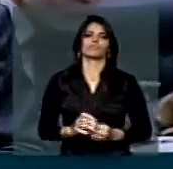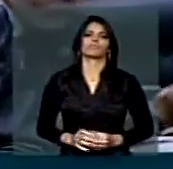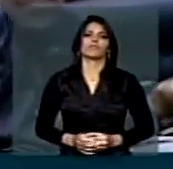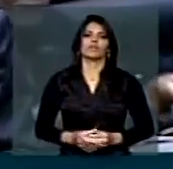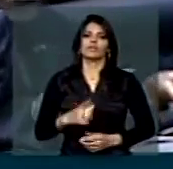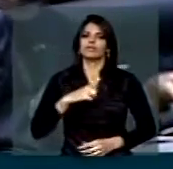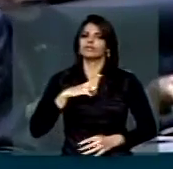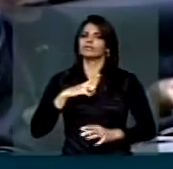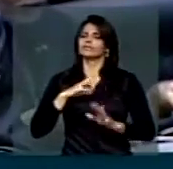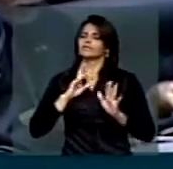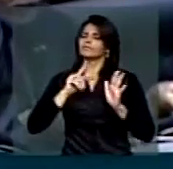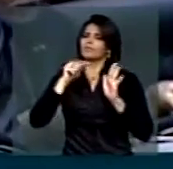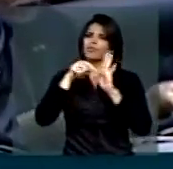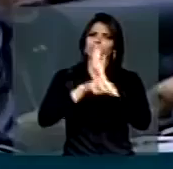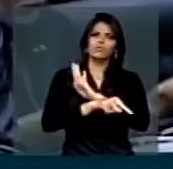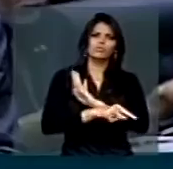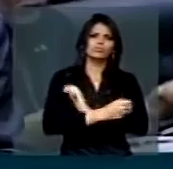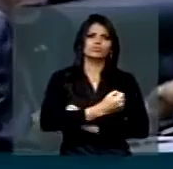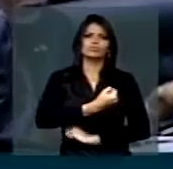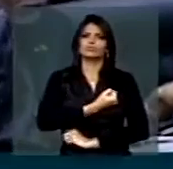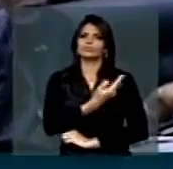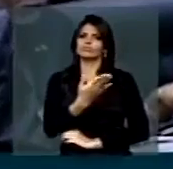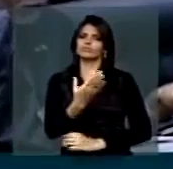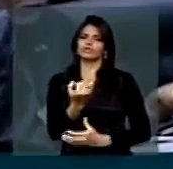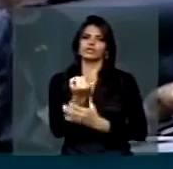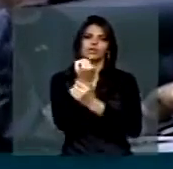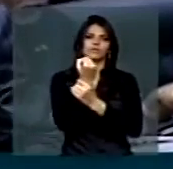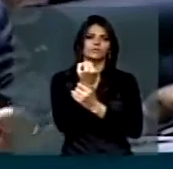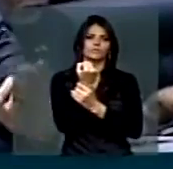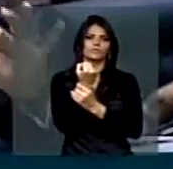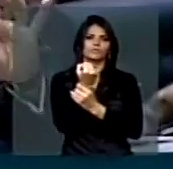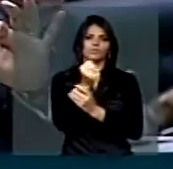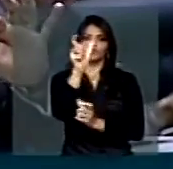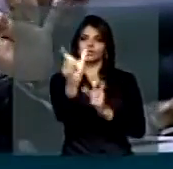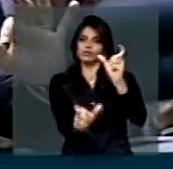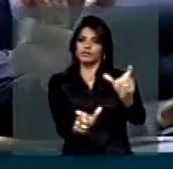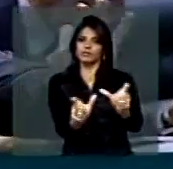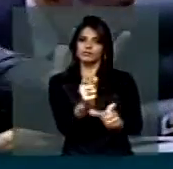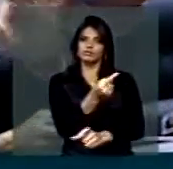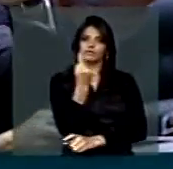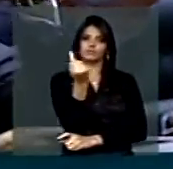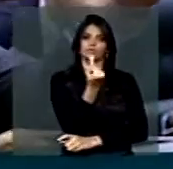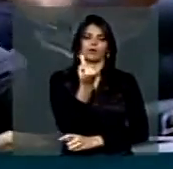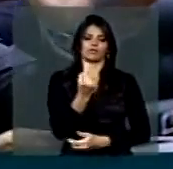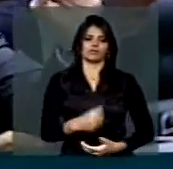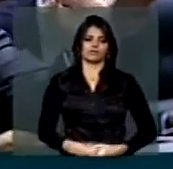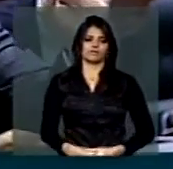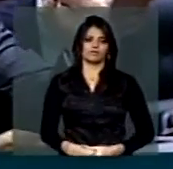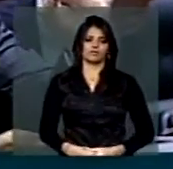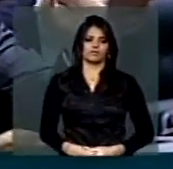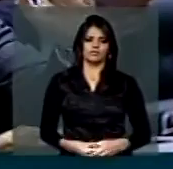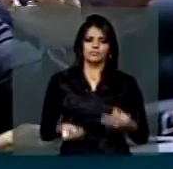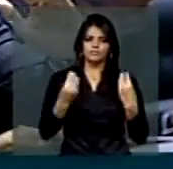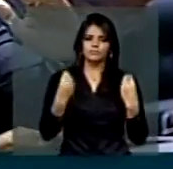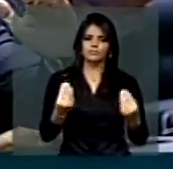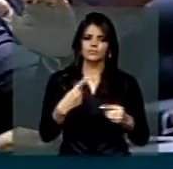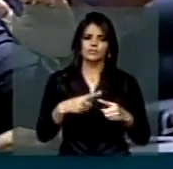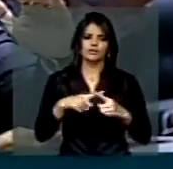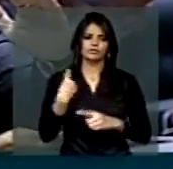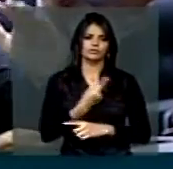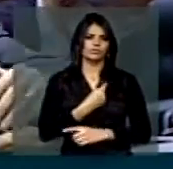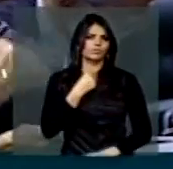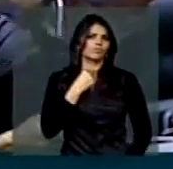maneira exaustiva enumera os direitos e garantias individuais. Em nome de absolutamente nada,